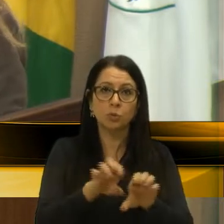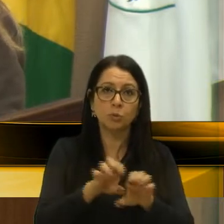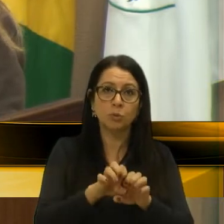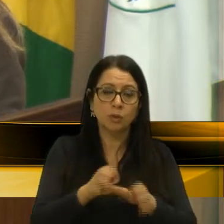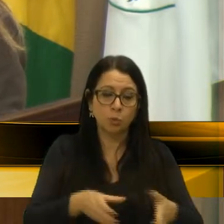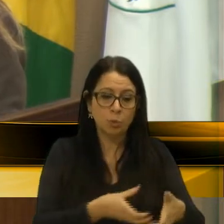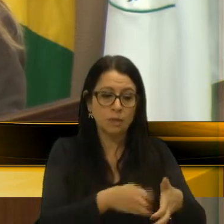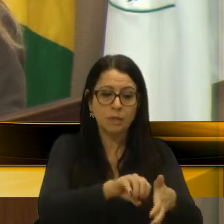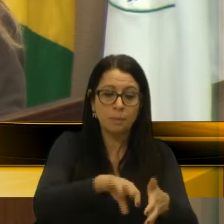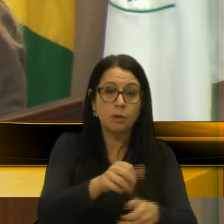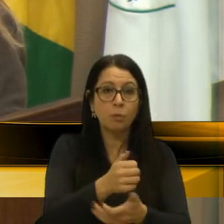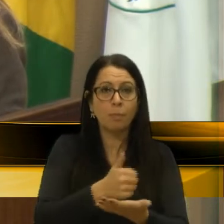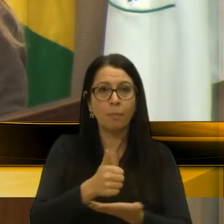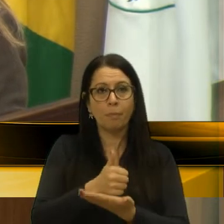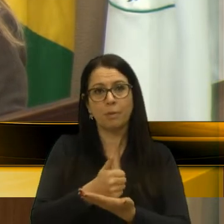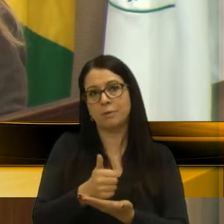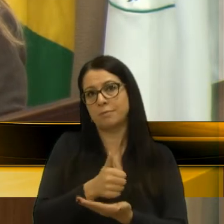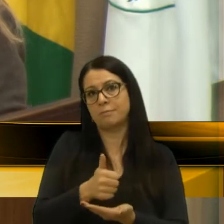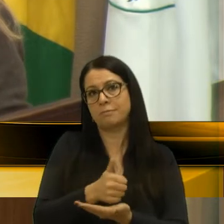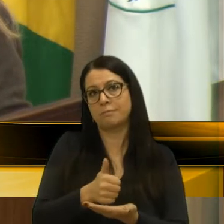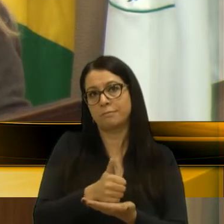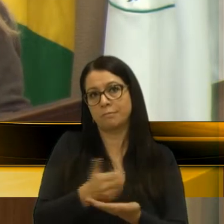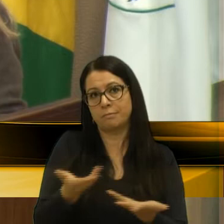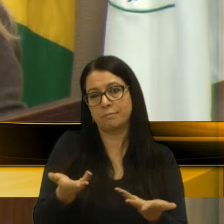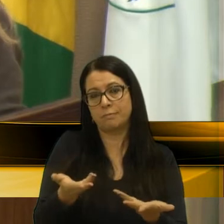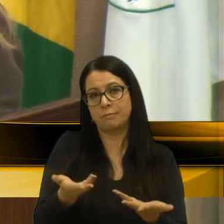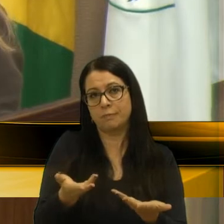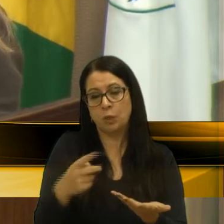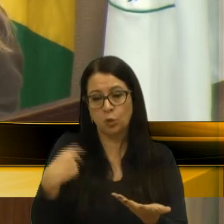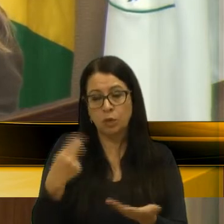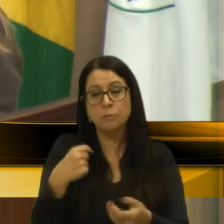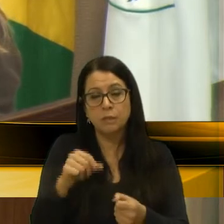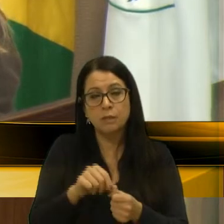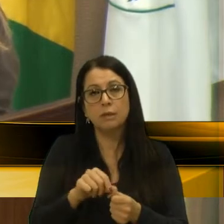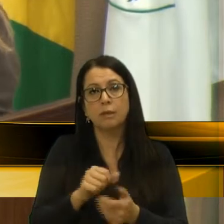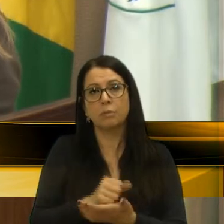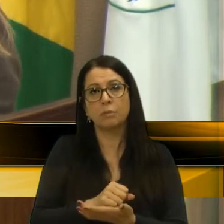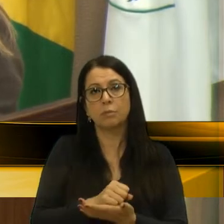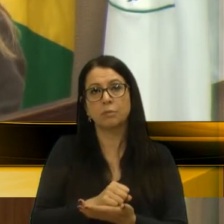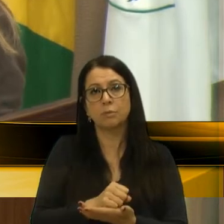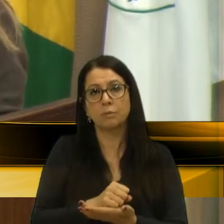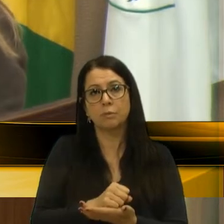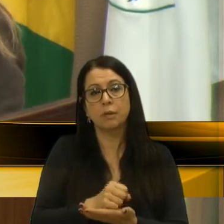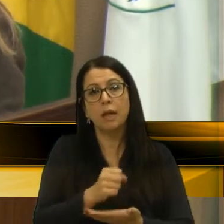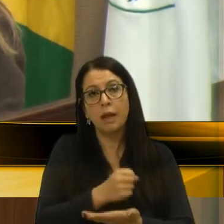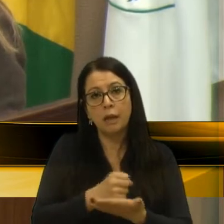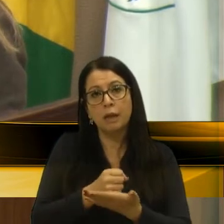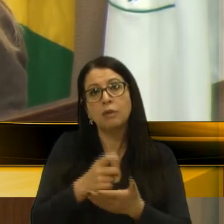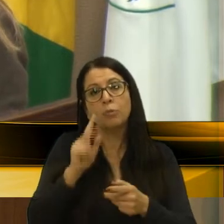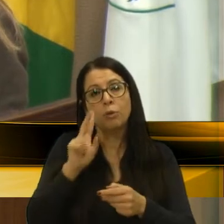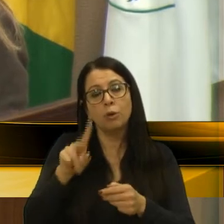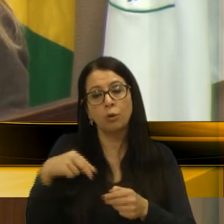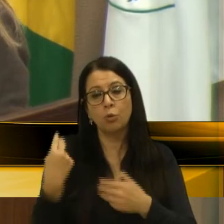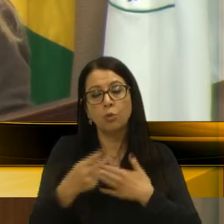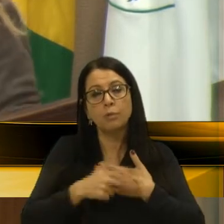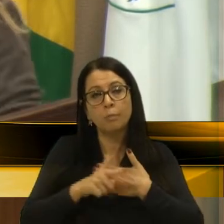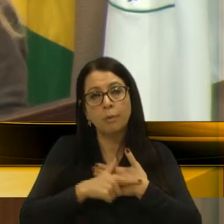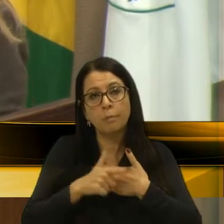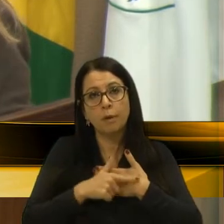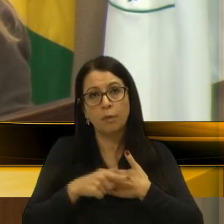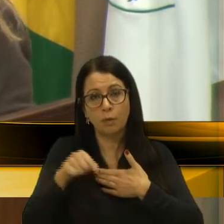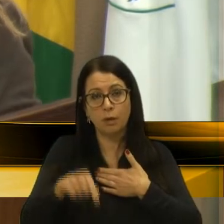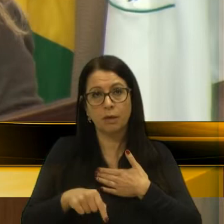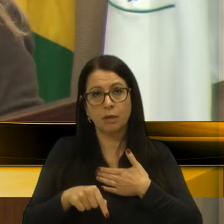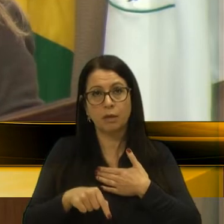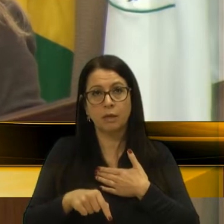saneamento básico. Então, nós precisamos, é nosso papel como parlamentares, alertar